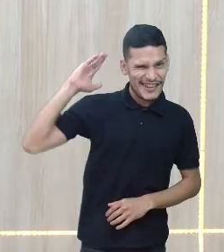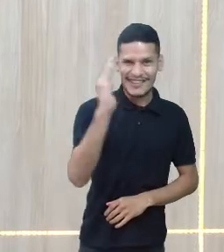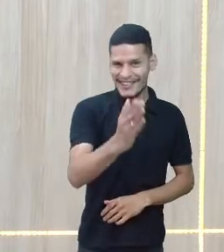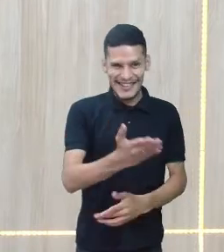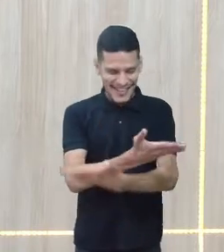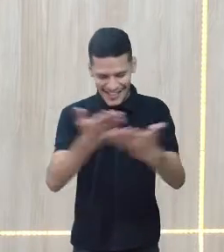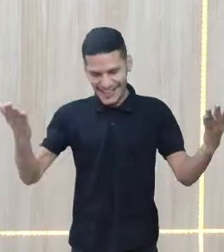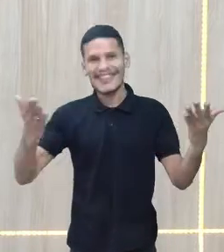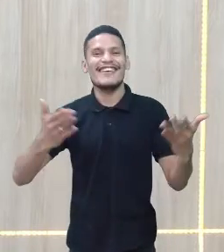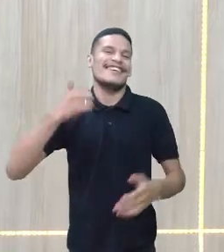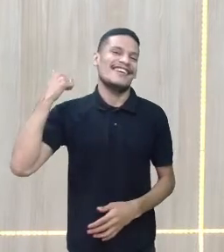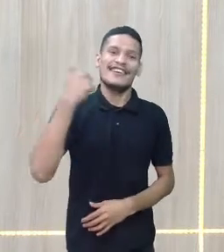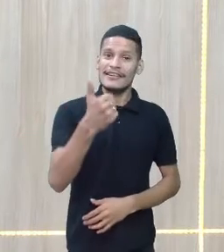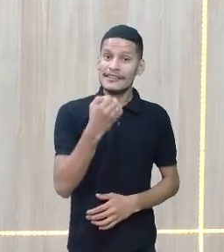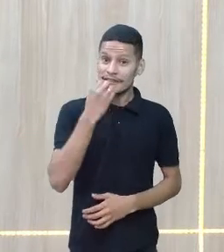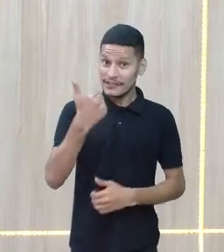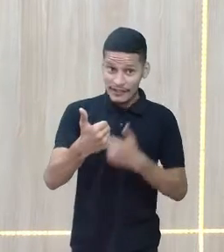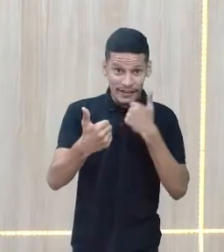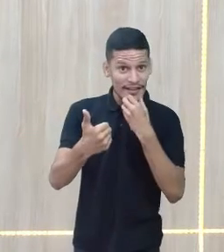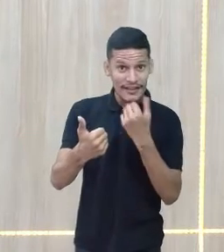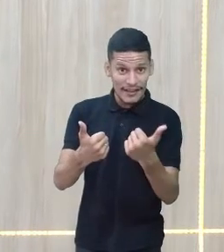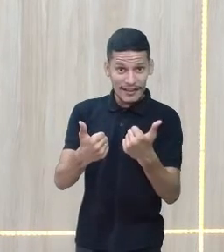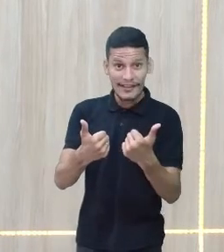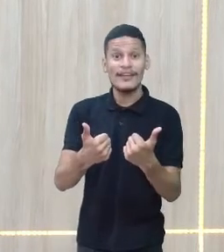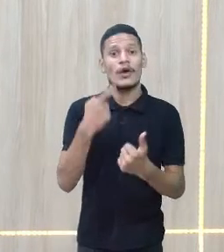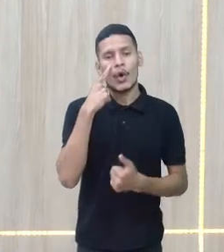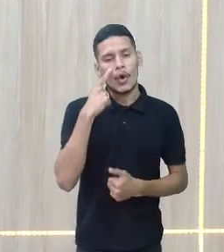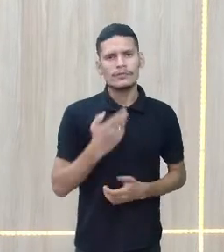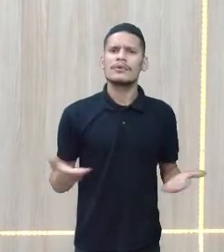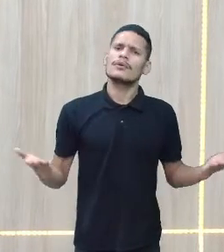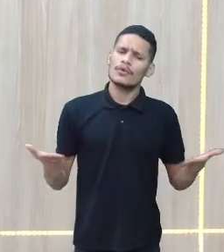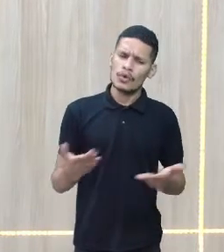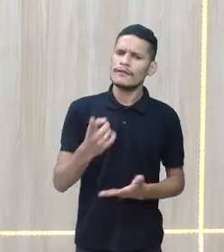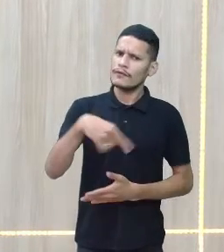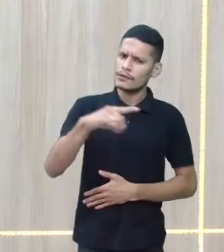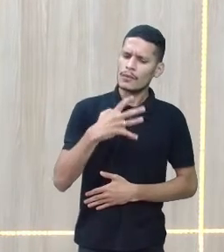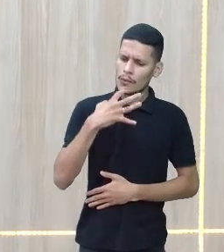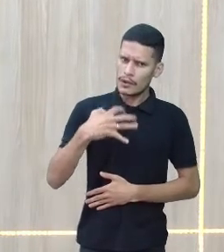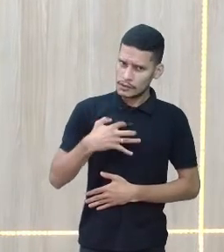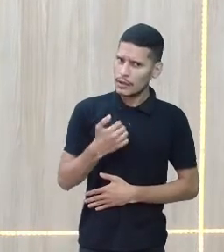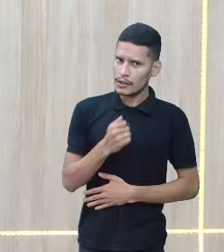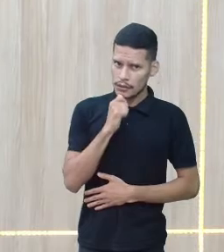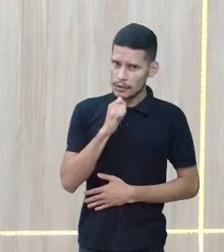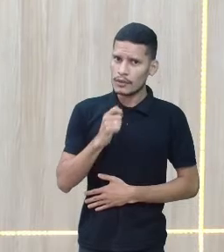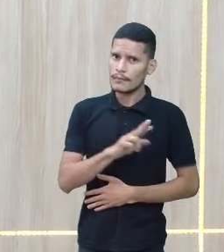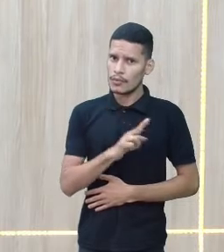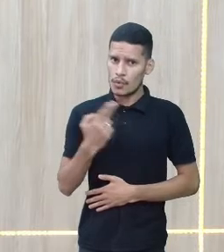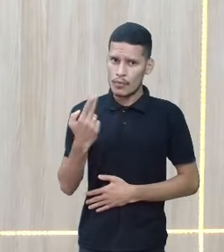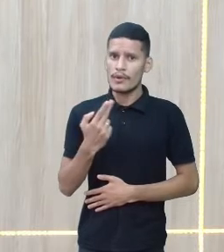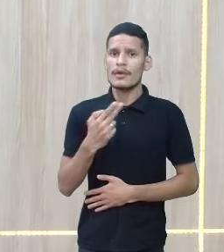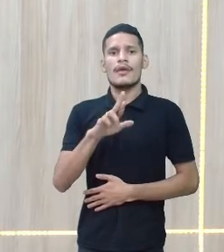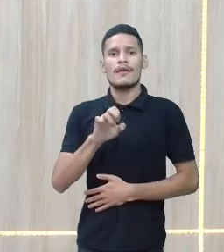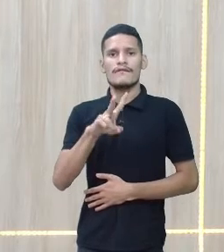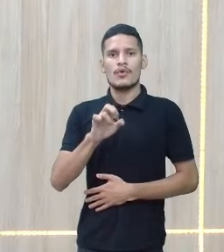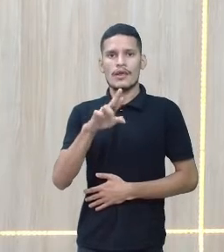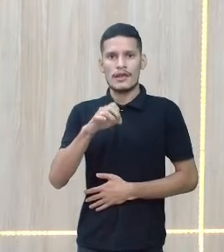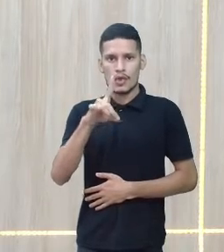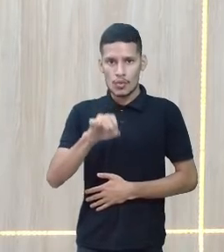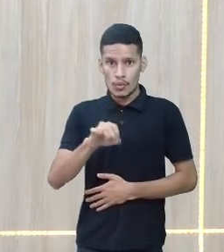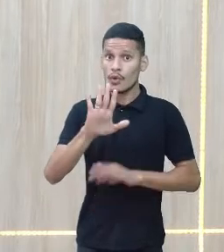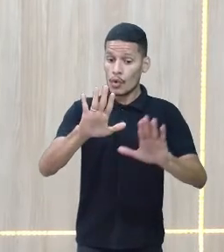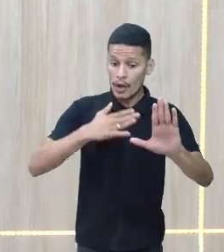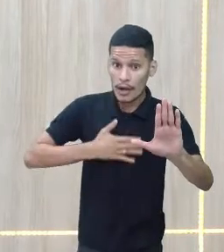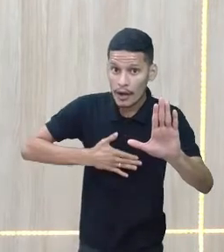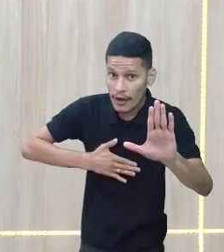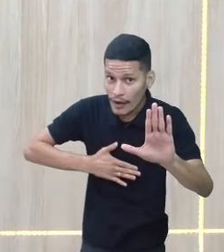Fala, minha benção, tudo bem com vocês? Bom, para quem não me conhece, eu me chamo Revoredo, sou professor de Educação Física.